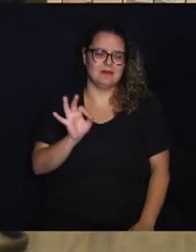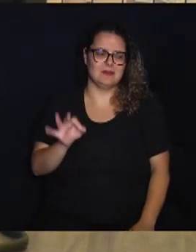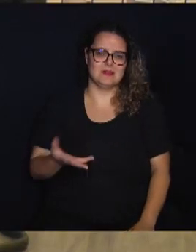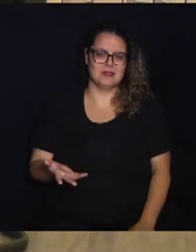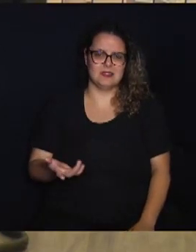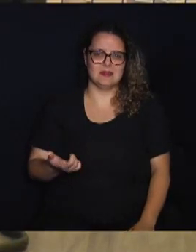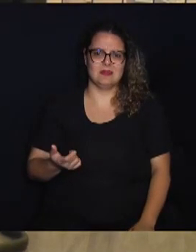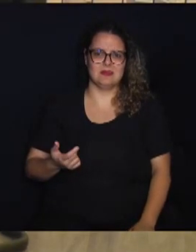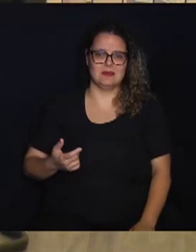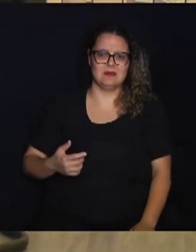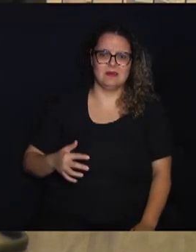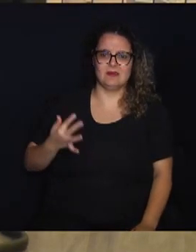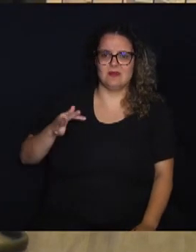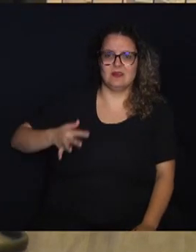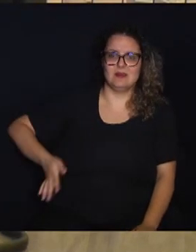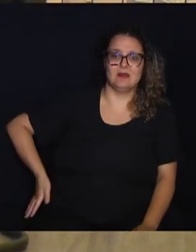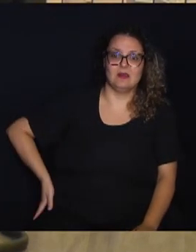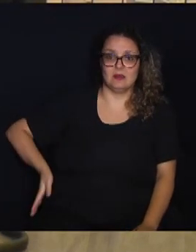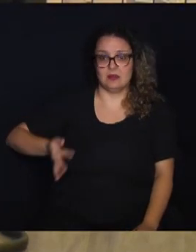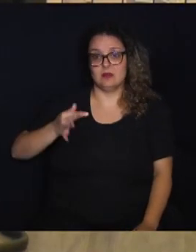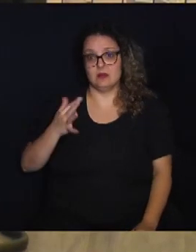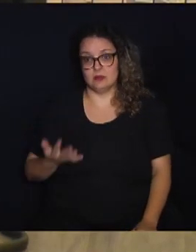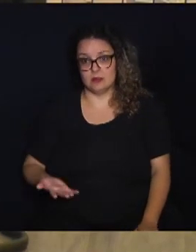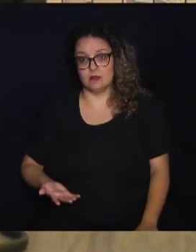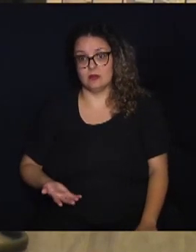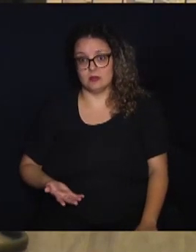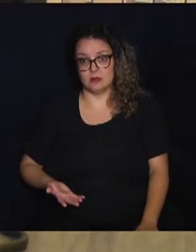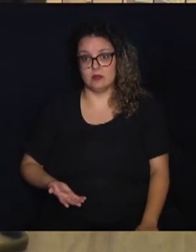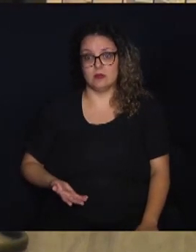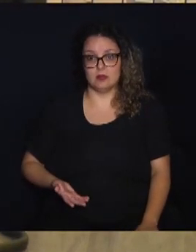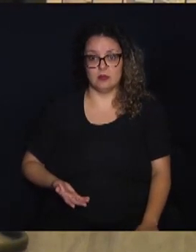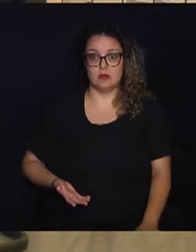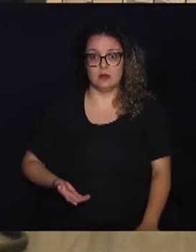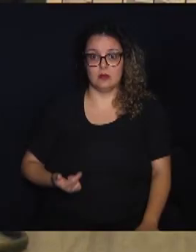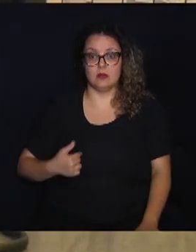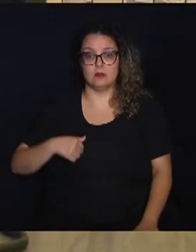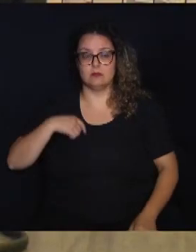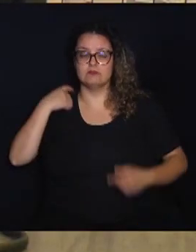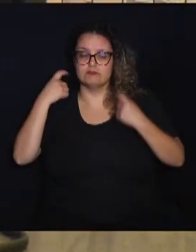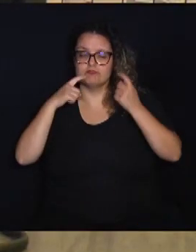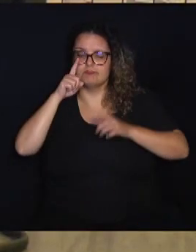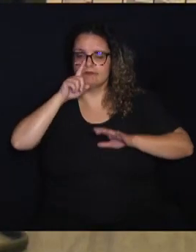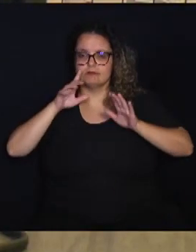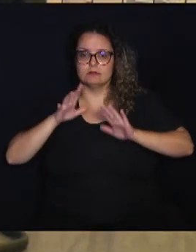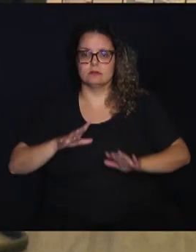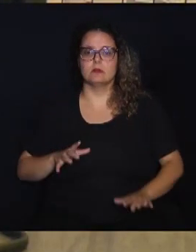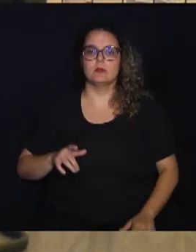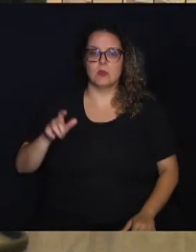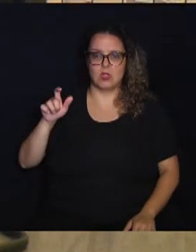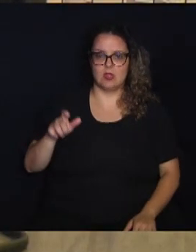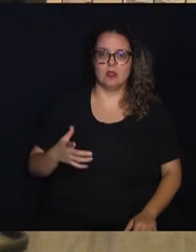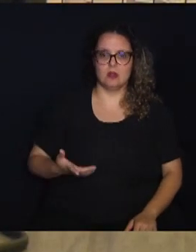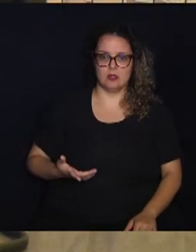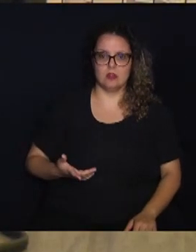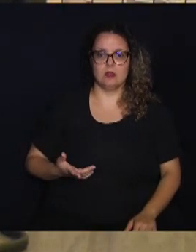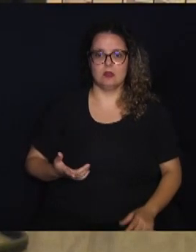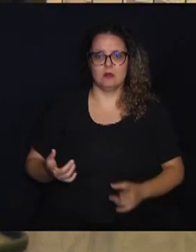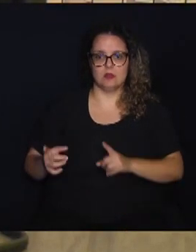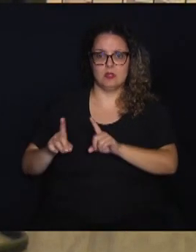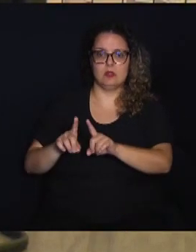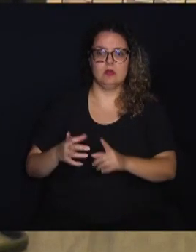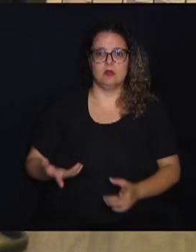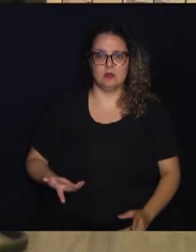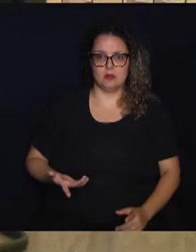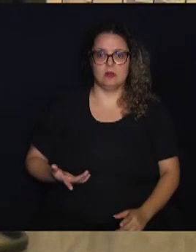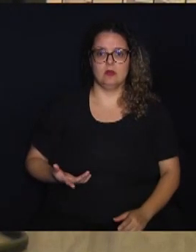na primeira vez, eu fiquei, ai, não aguento. Então eu fiquei um pouco receosa. tem que ser alguém, eu acho que tem que ser alguém ali, nem que